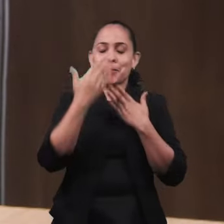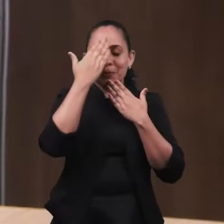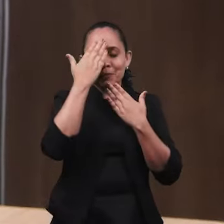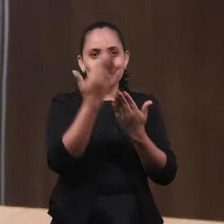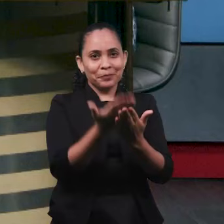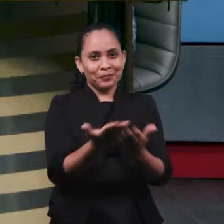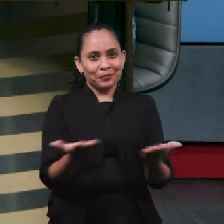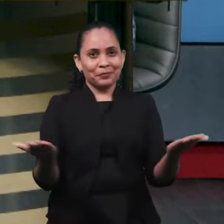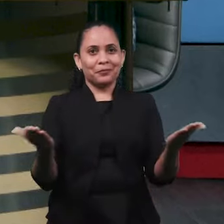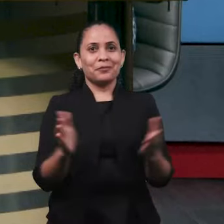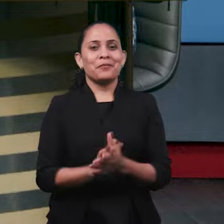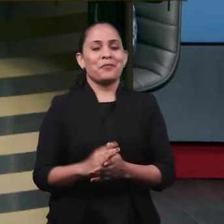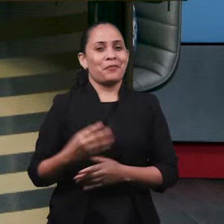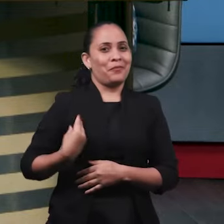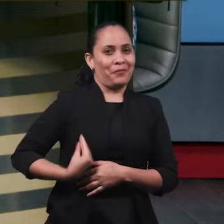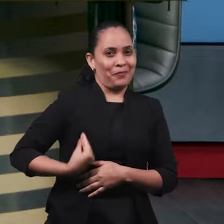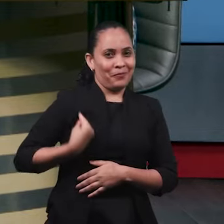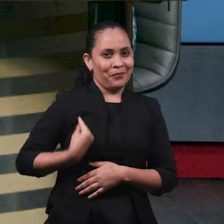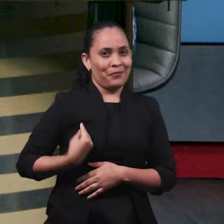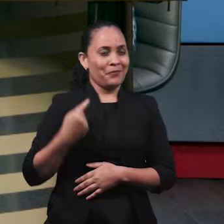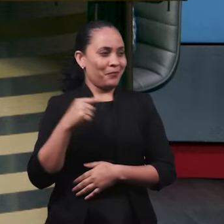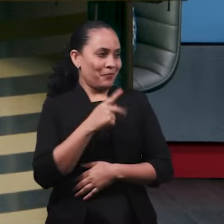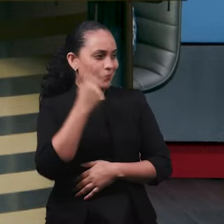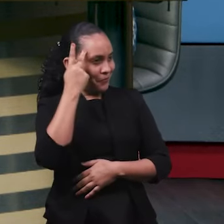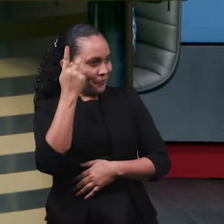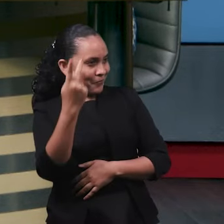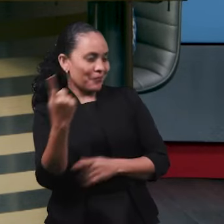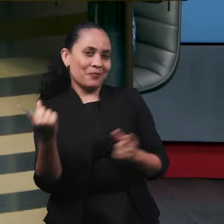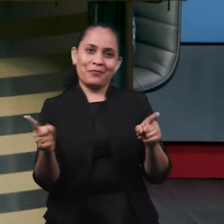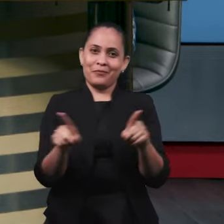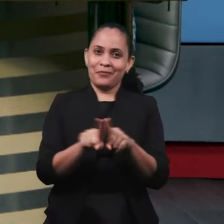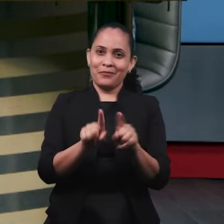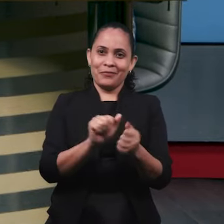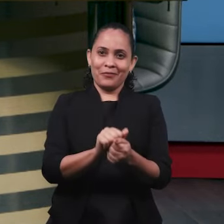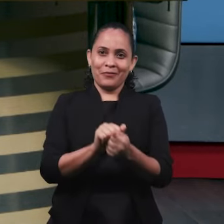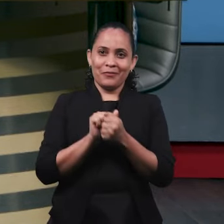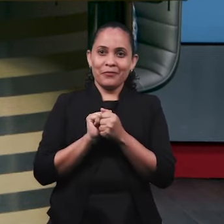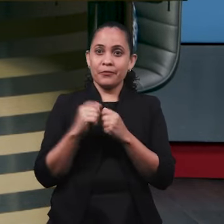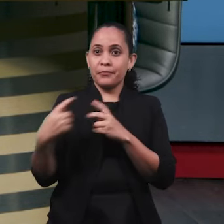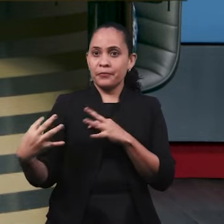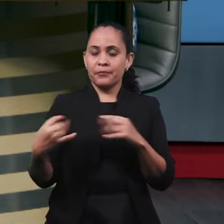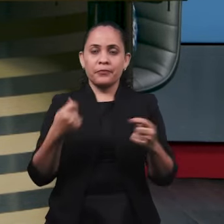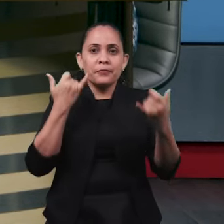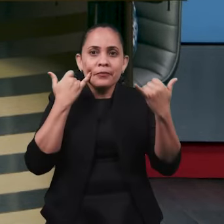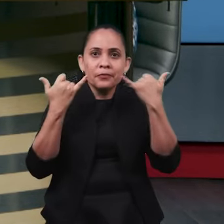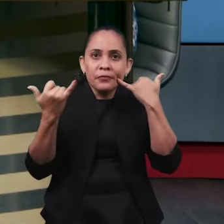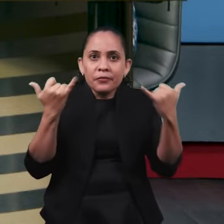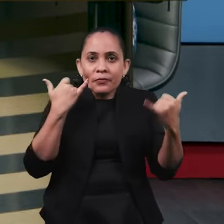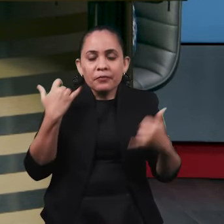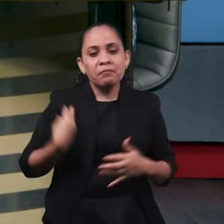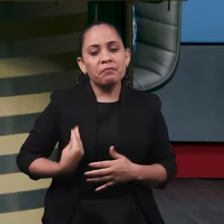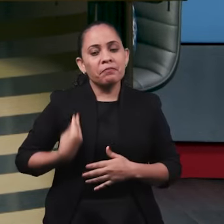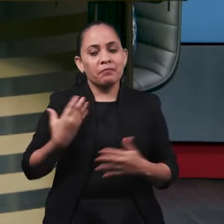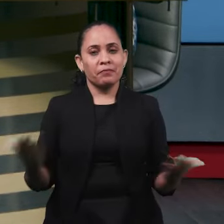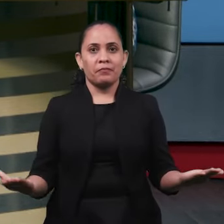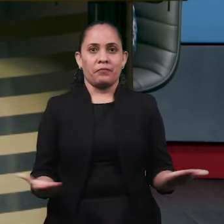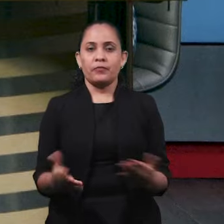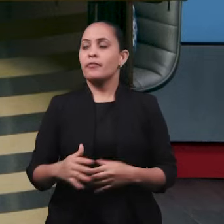queremos agradecer ao senhor pela sua presença aqui, Priscila também conosco, viu, por todas as informações que